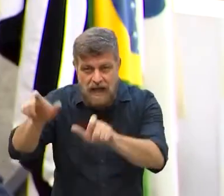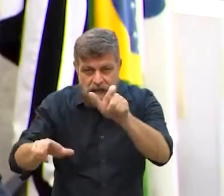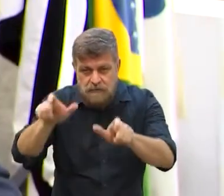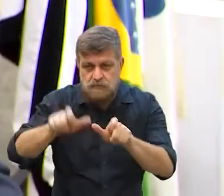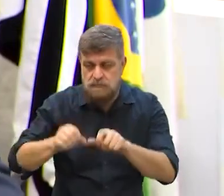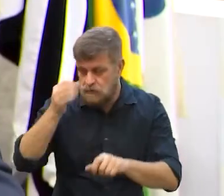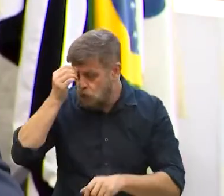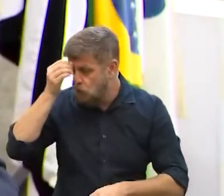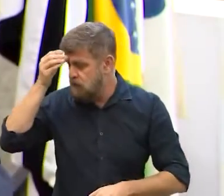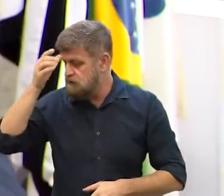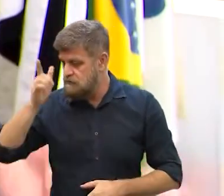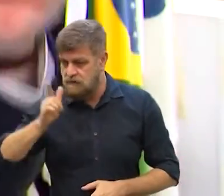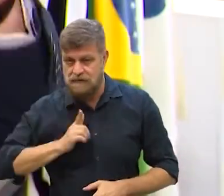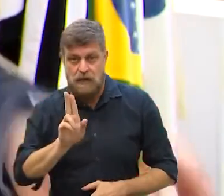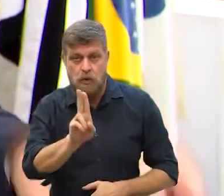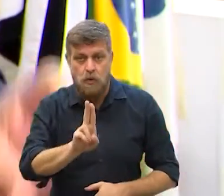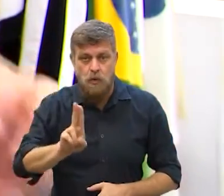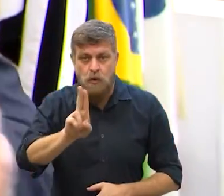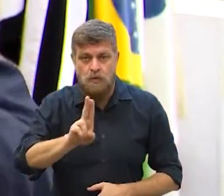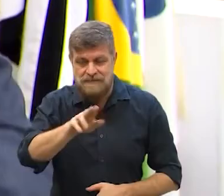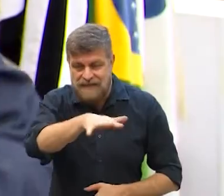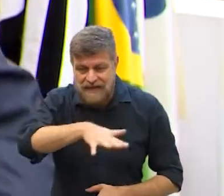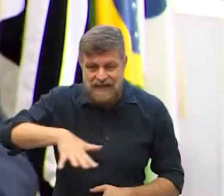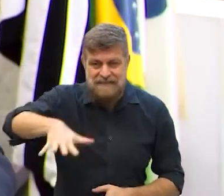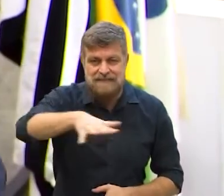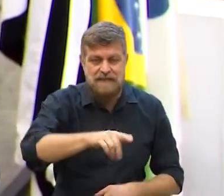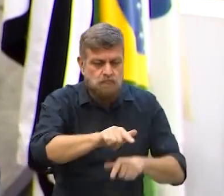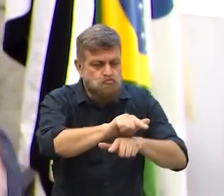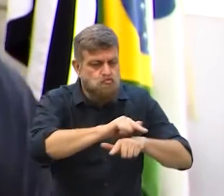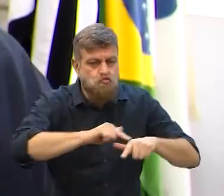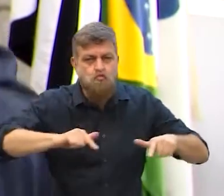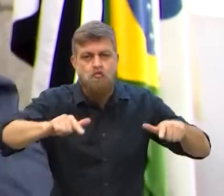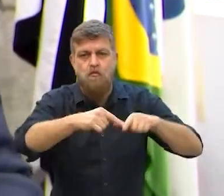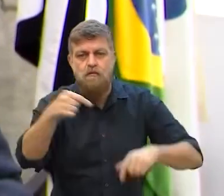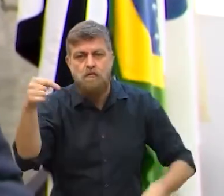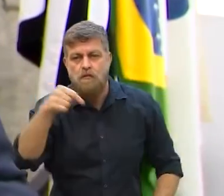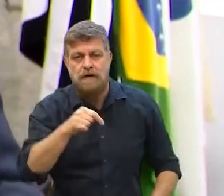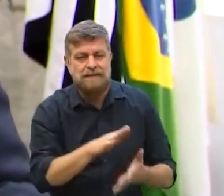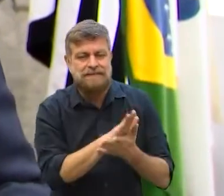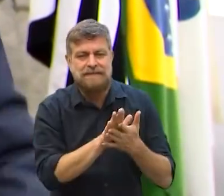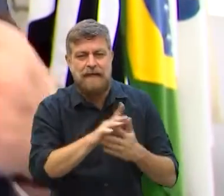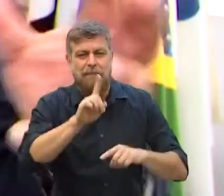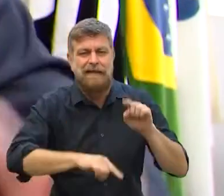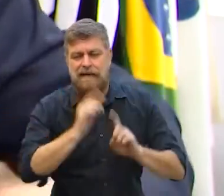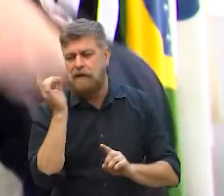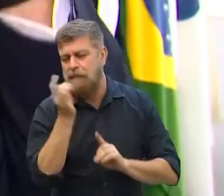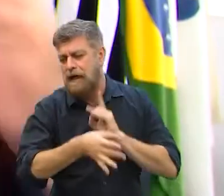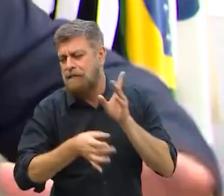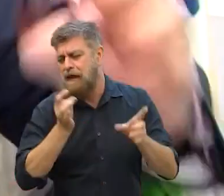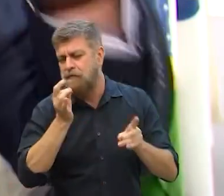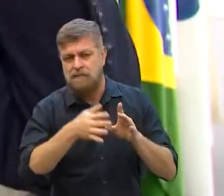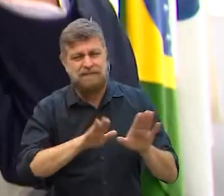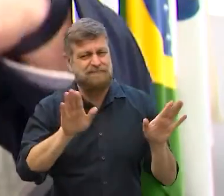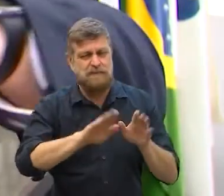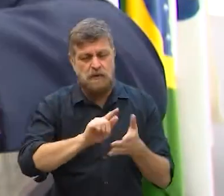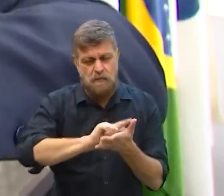estas pessoas que têm conhecimento a usarem estas áreas ociosas que muitas vezes estão entulhadas, cheias de